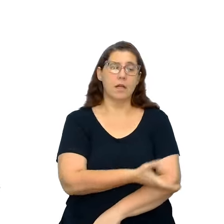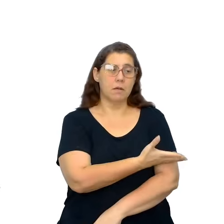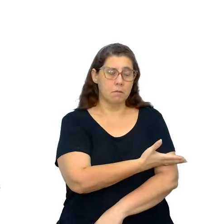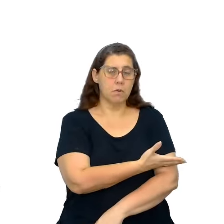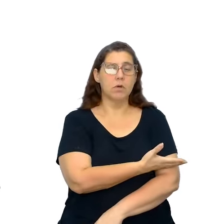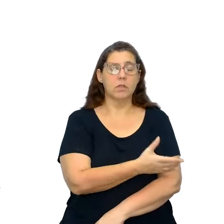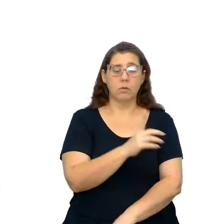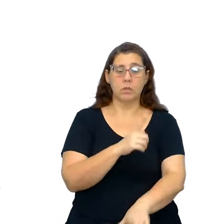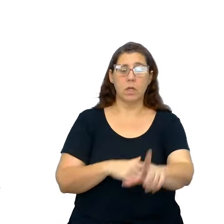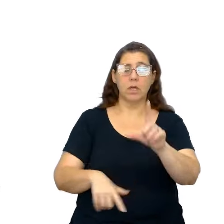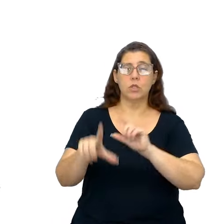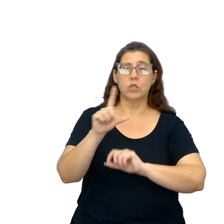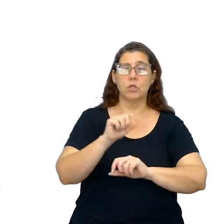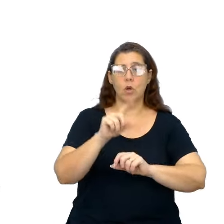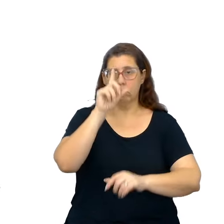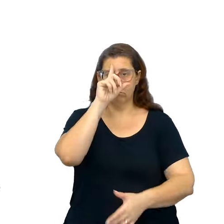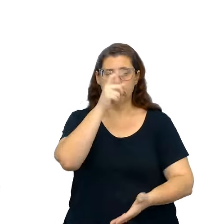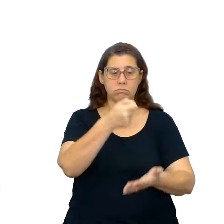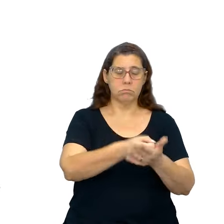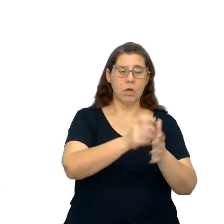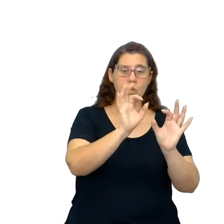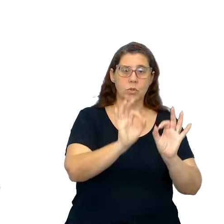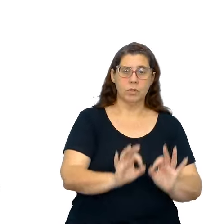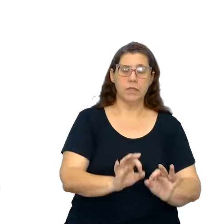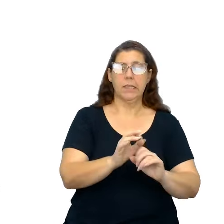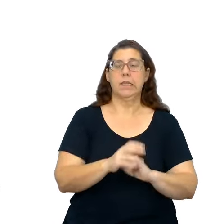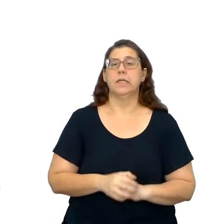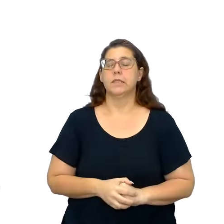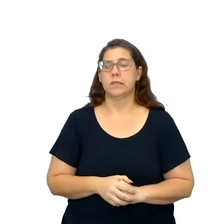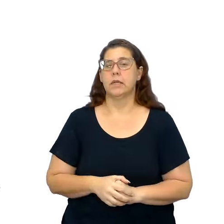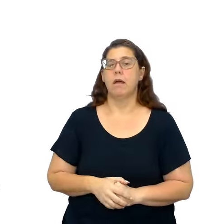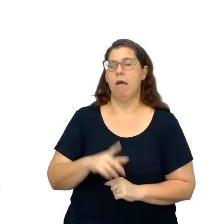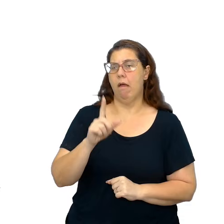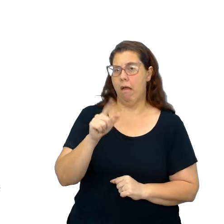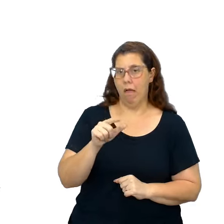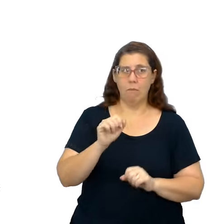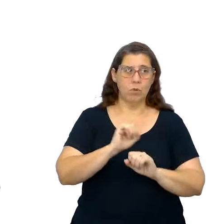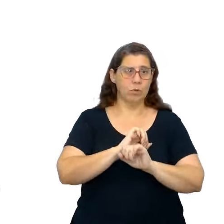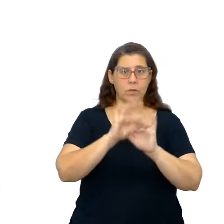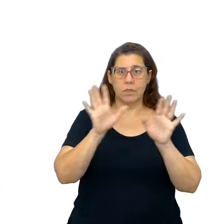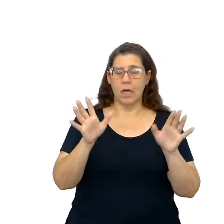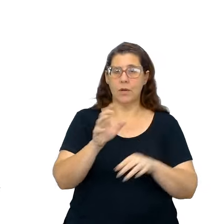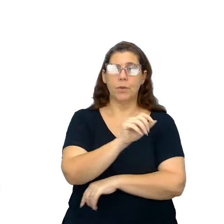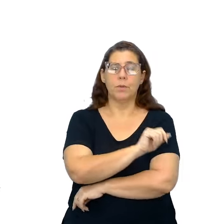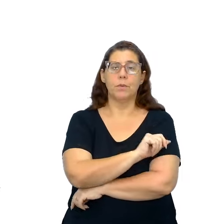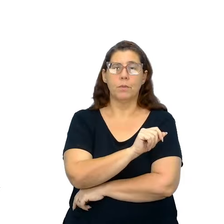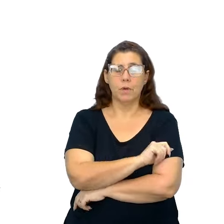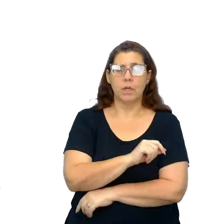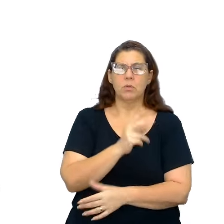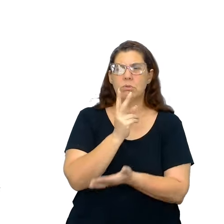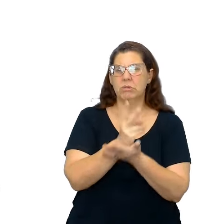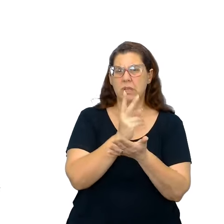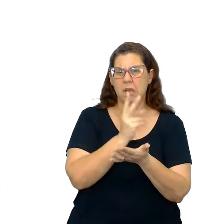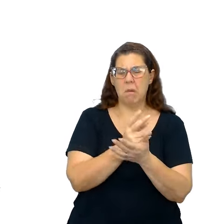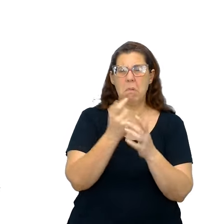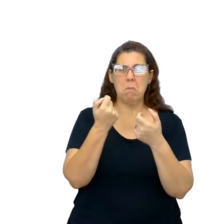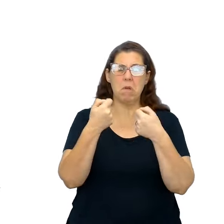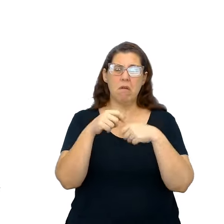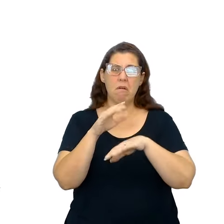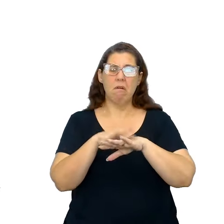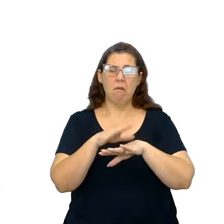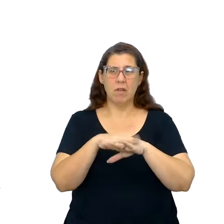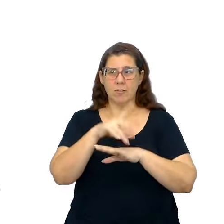da escolha, da tomada de decisão, né? É bem explícito que o nosso aluno, a todo momento, ele precisa fazer